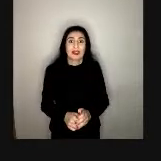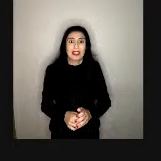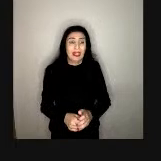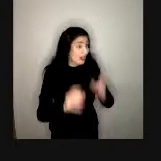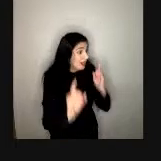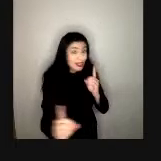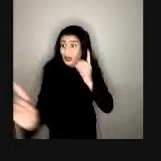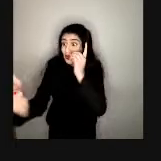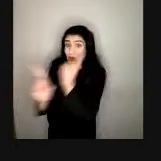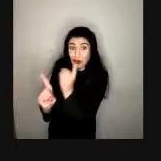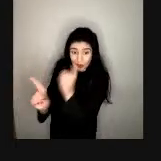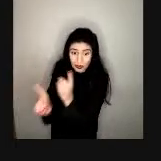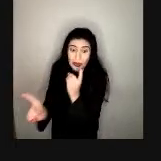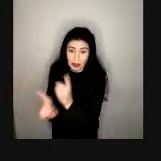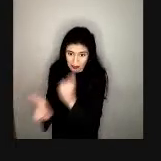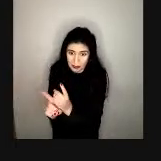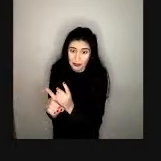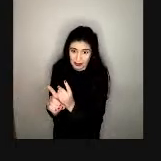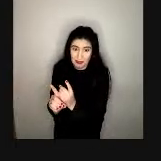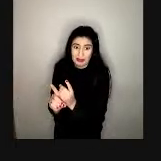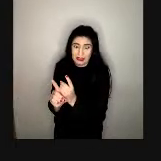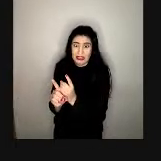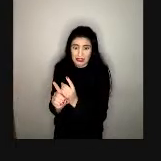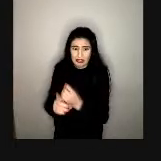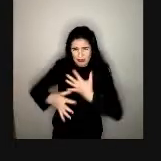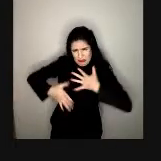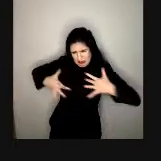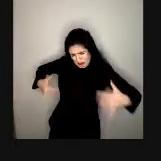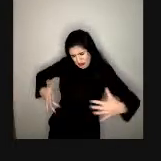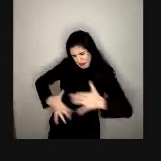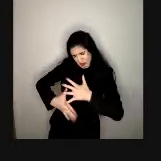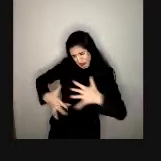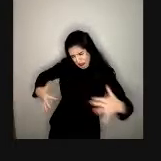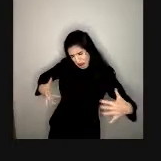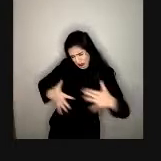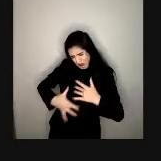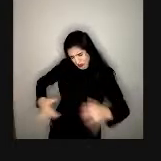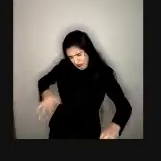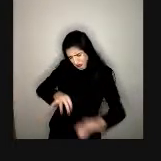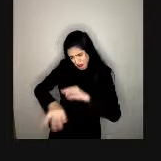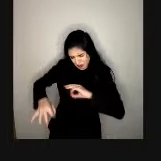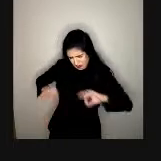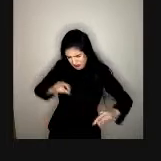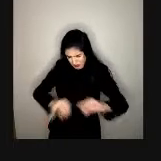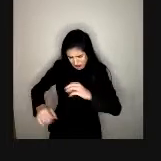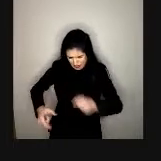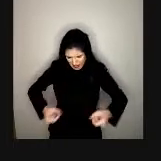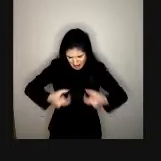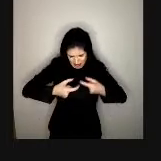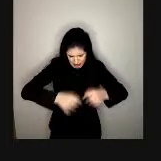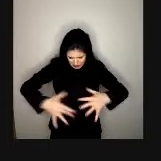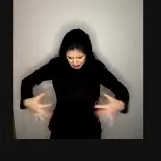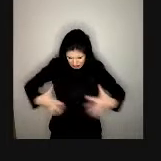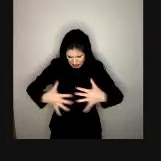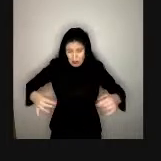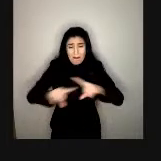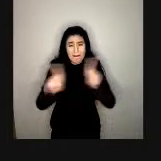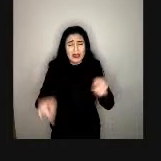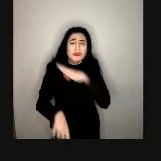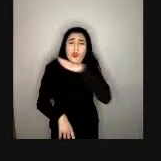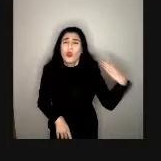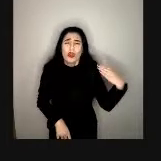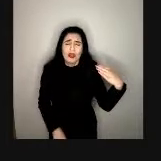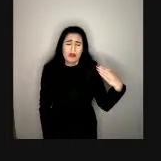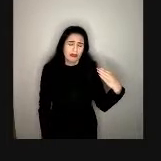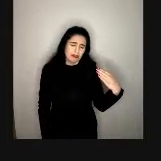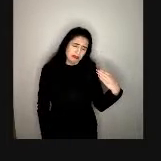era metastático, infelizmente ela faleceu, mas deixou a família muito bem, muito forte com o legado dela.